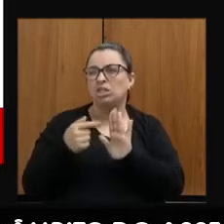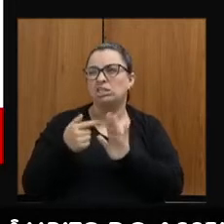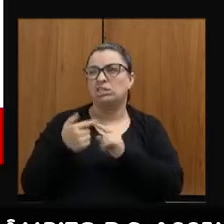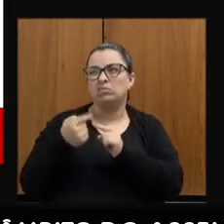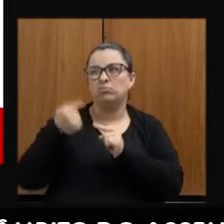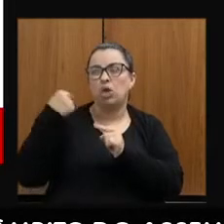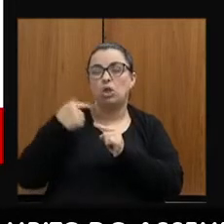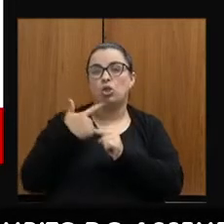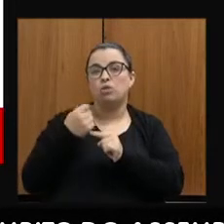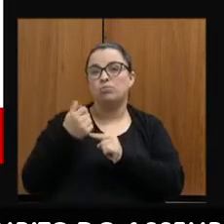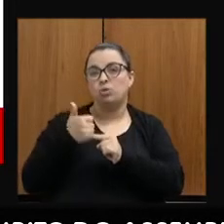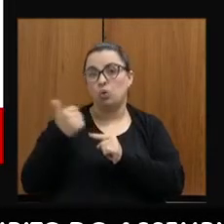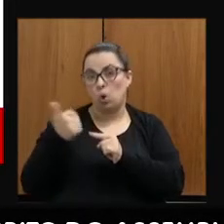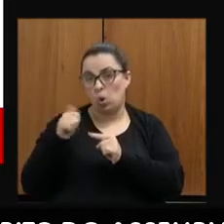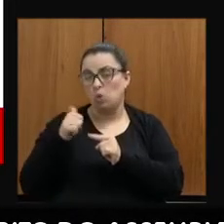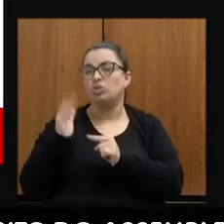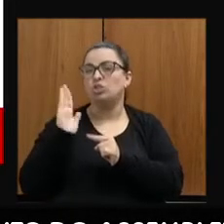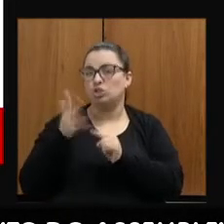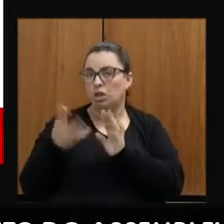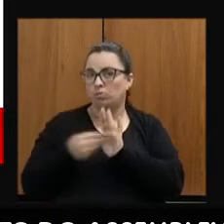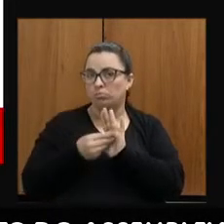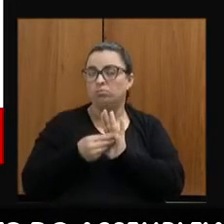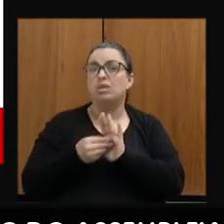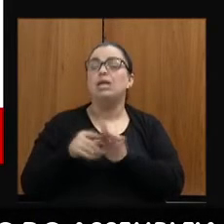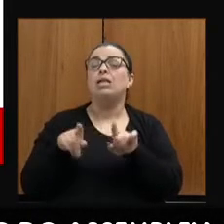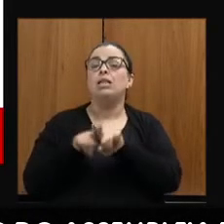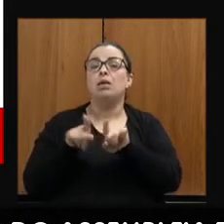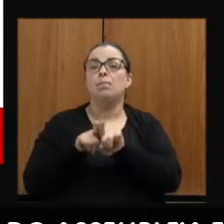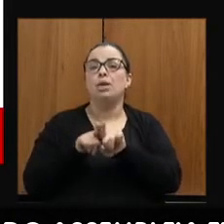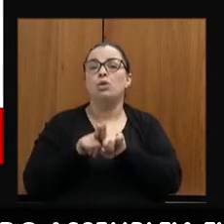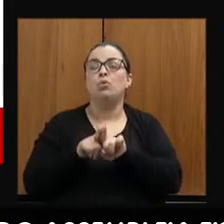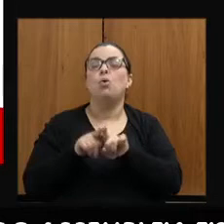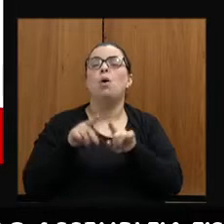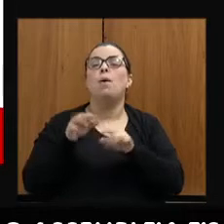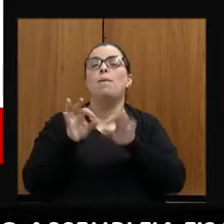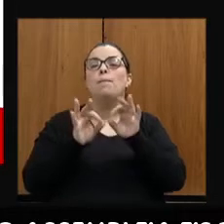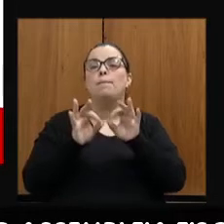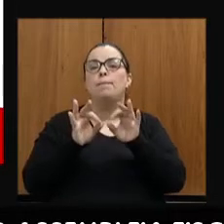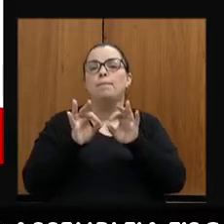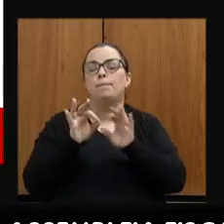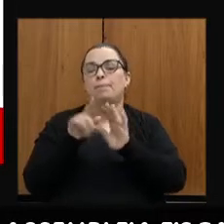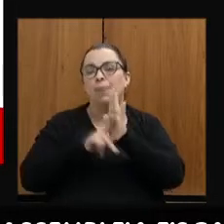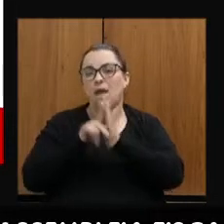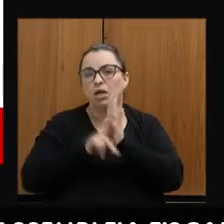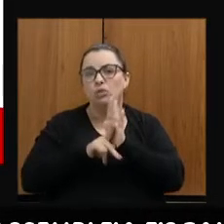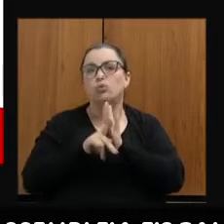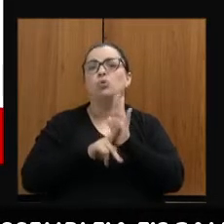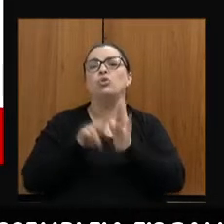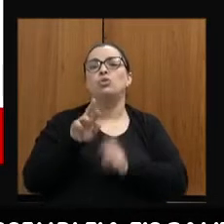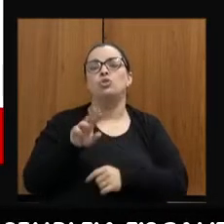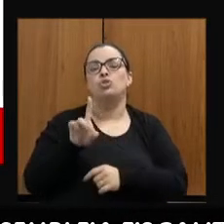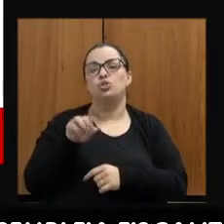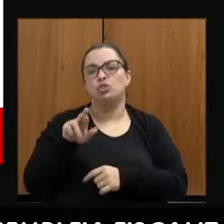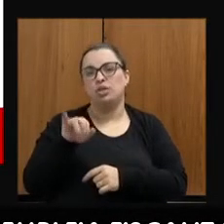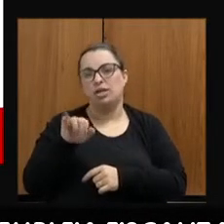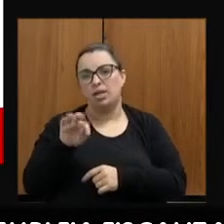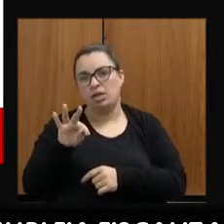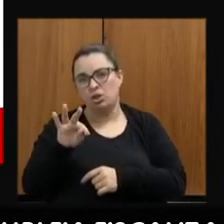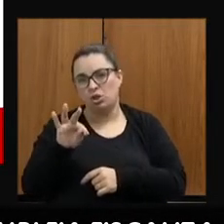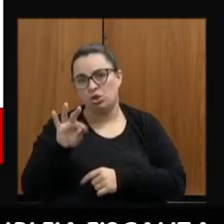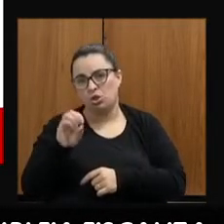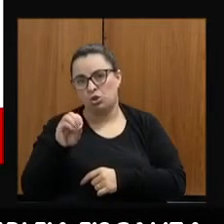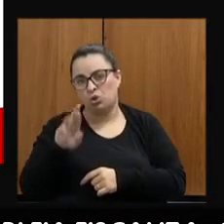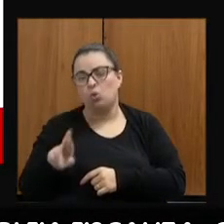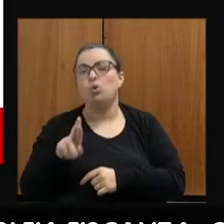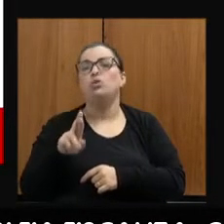nos planos no plano diretor do município de Contagem e também de Betim né então esse estudo que foi feito